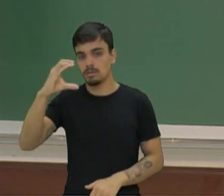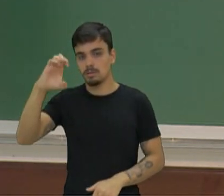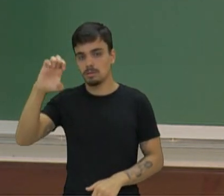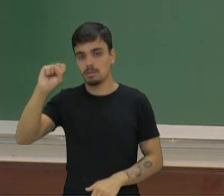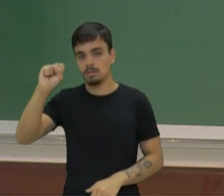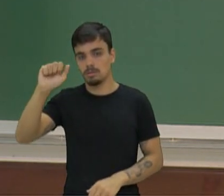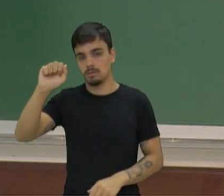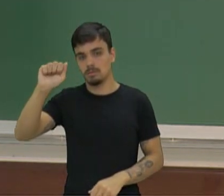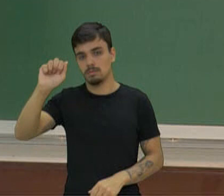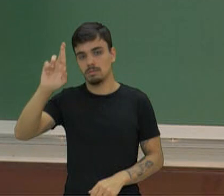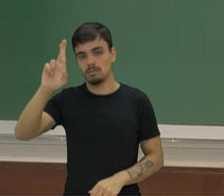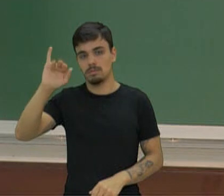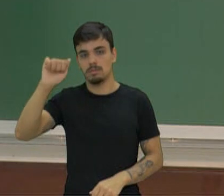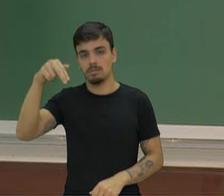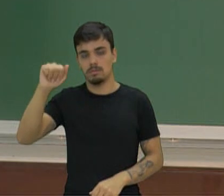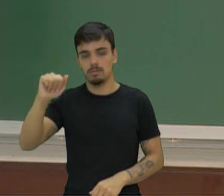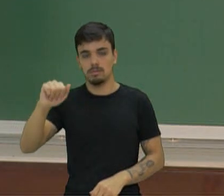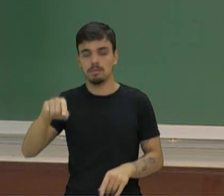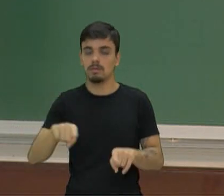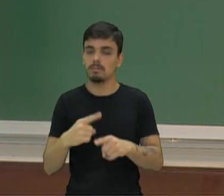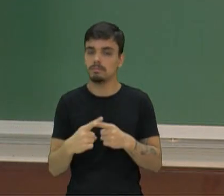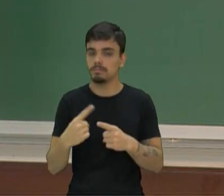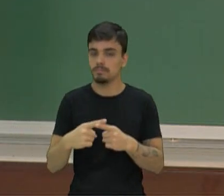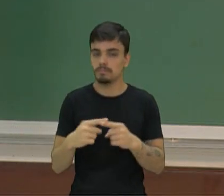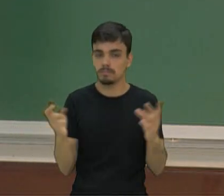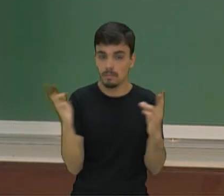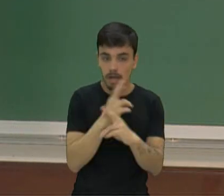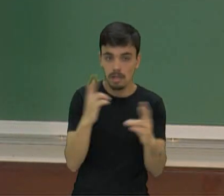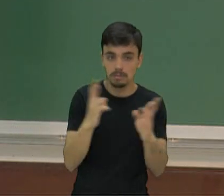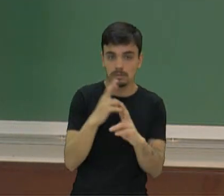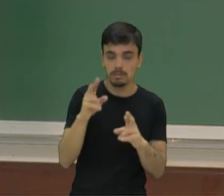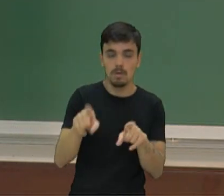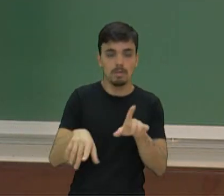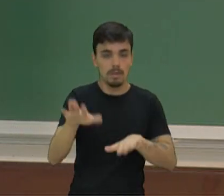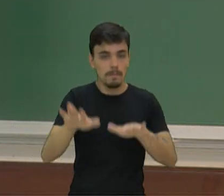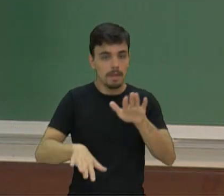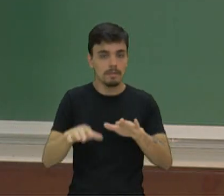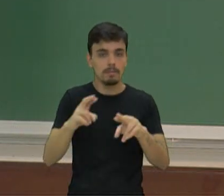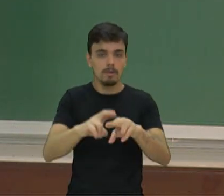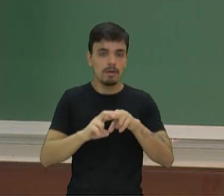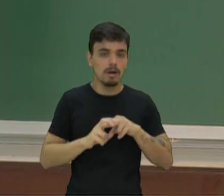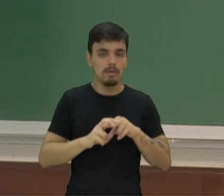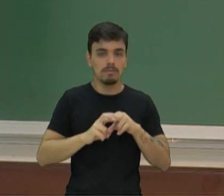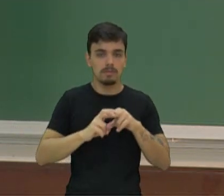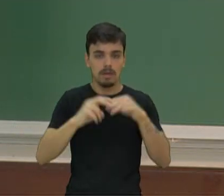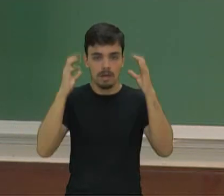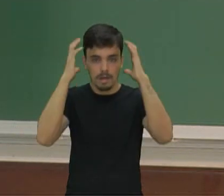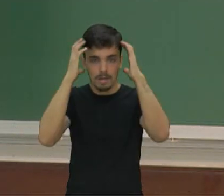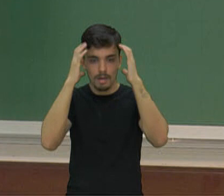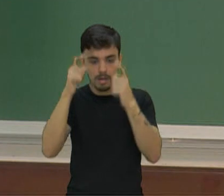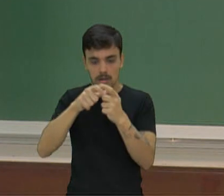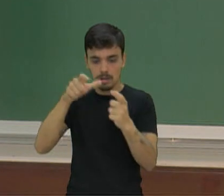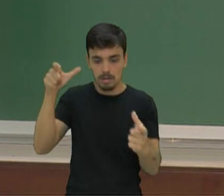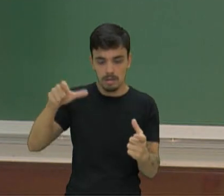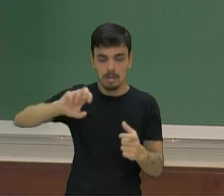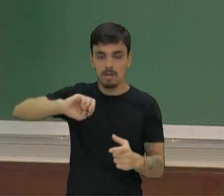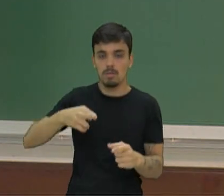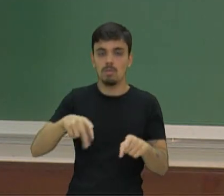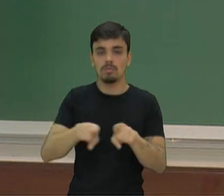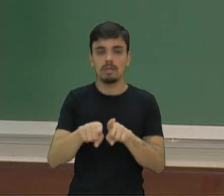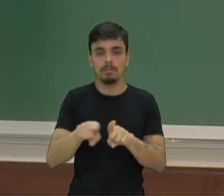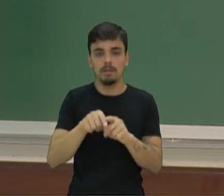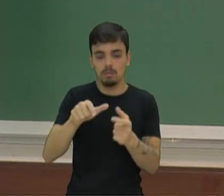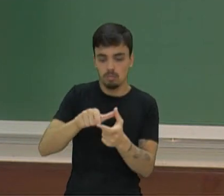que o nascimento natural é impossível em razão, por exemplo, do tamanho da cabeça do feto, isso pode acontecer em relação ao tamanho do colo do útero e da